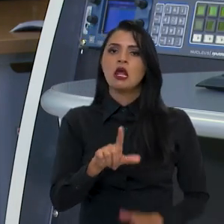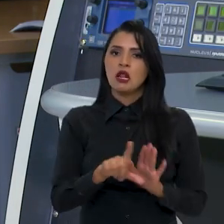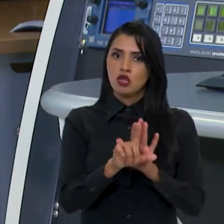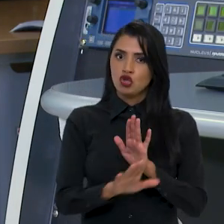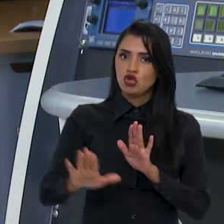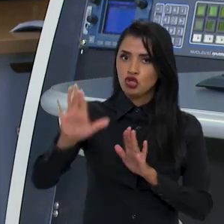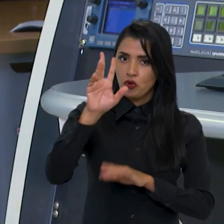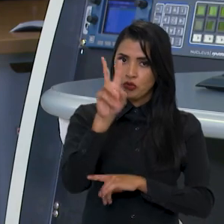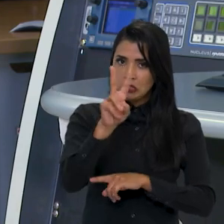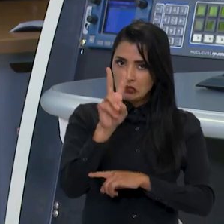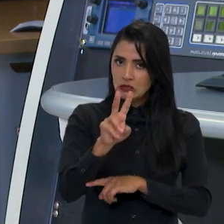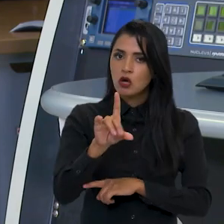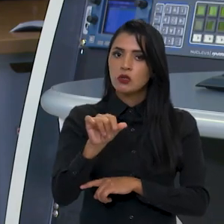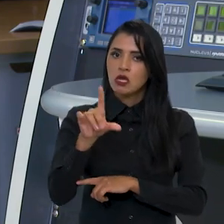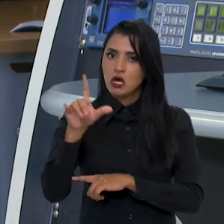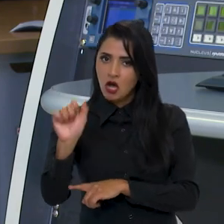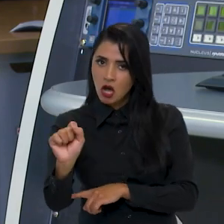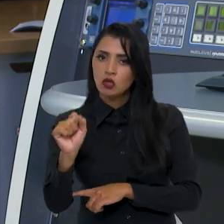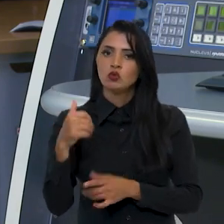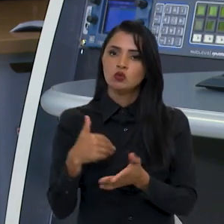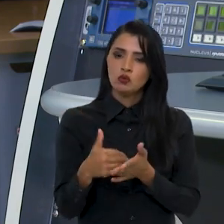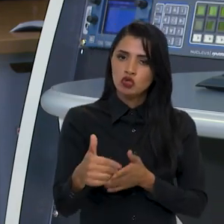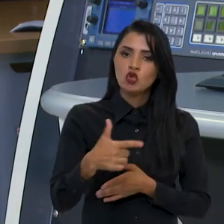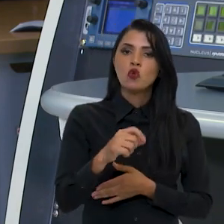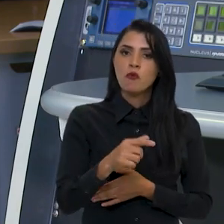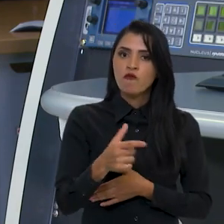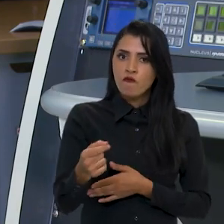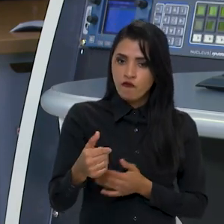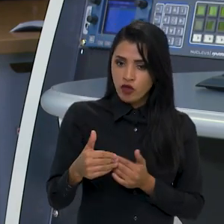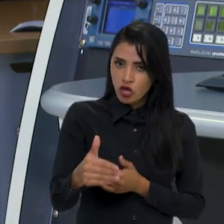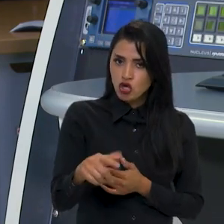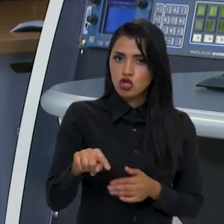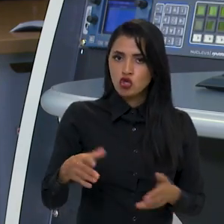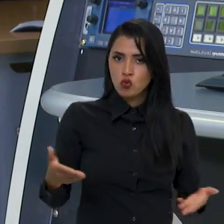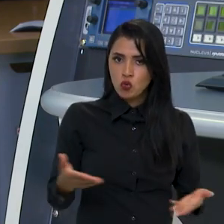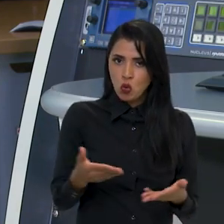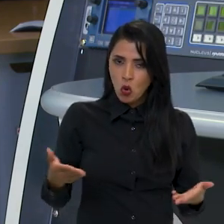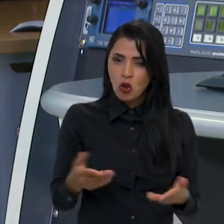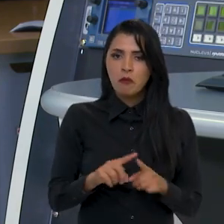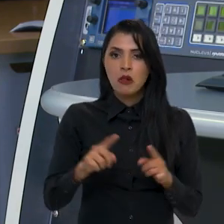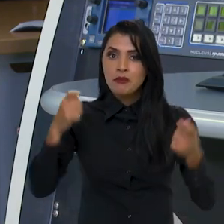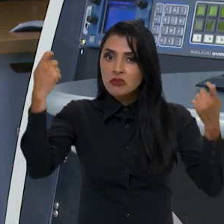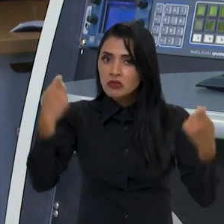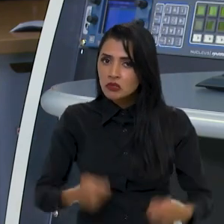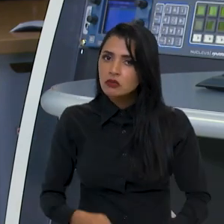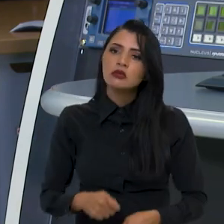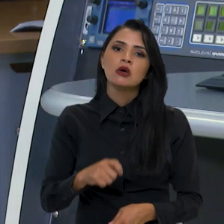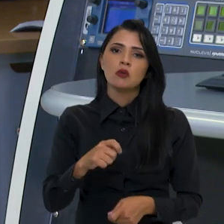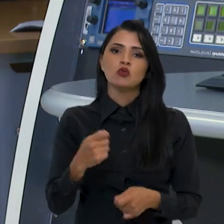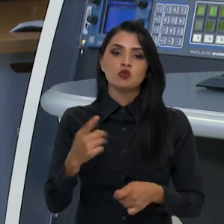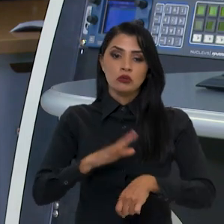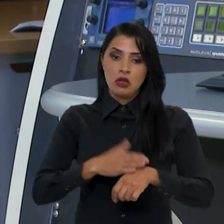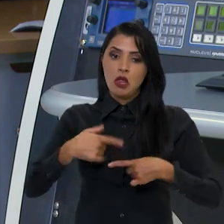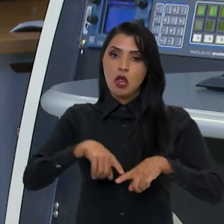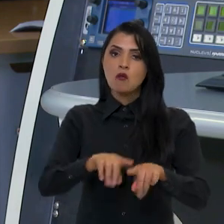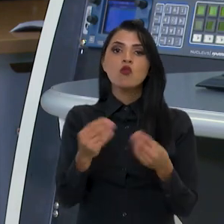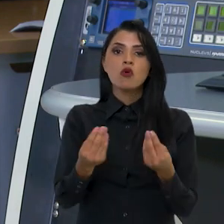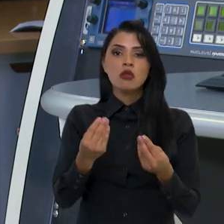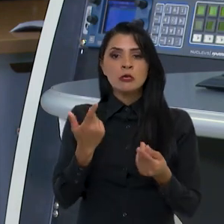Dados, que é uma lei de 2018 que passou a ter vigência em 2020, mas que nós precisamos também, ao mesmo